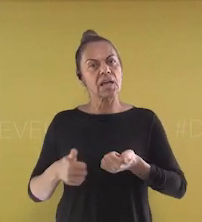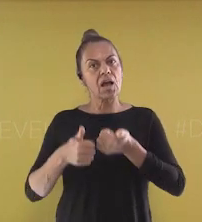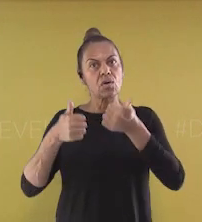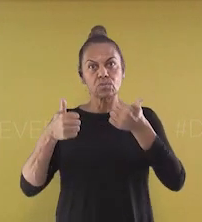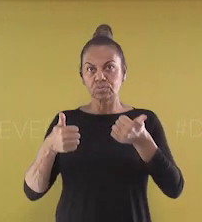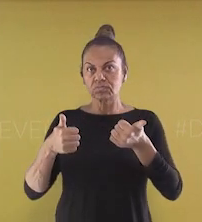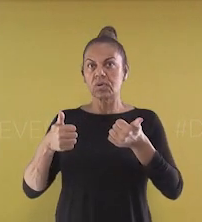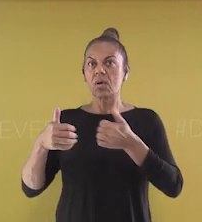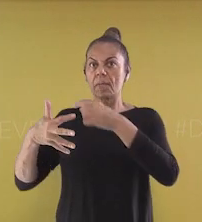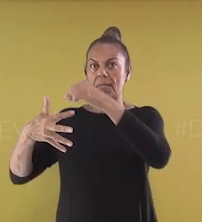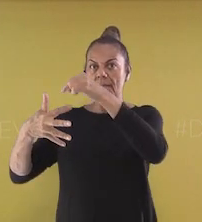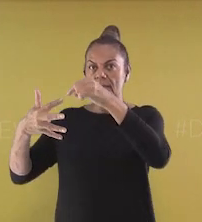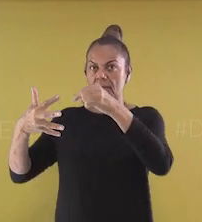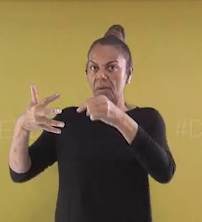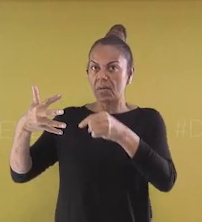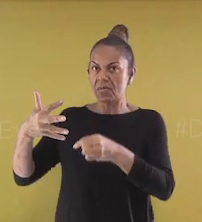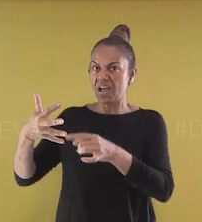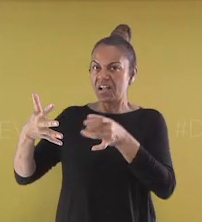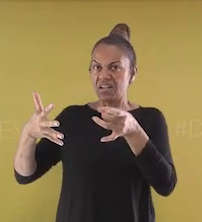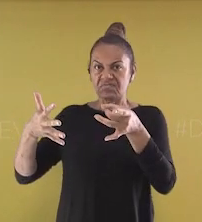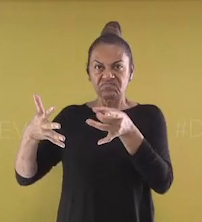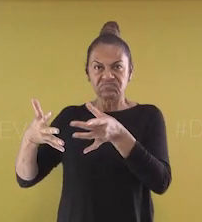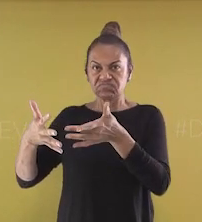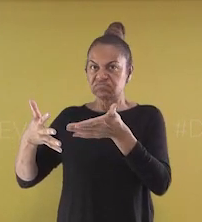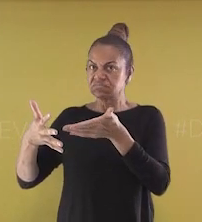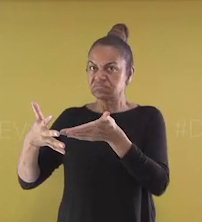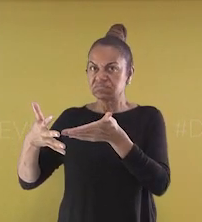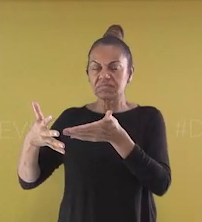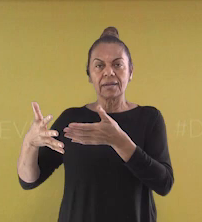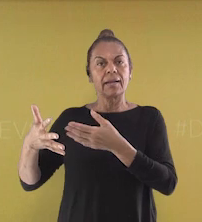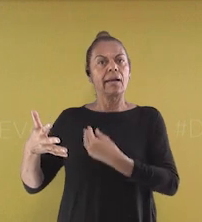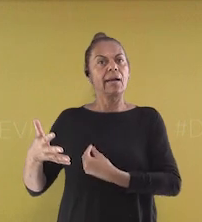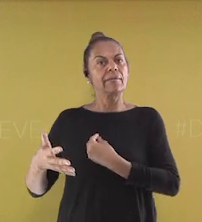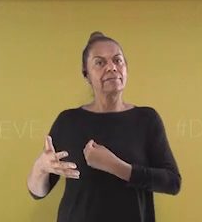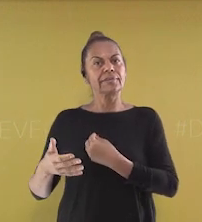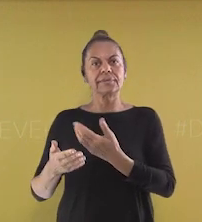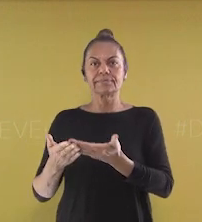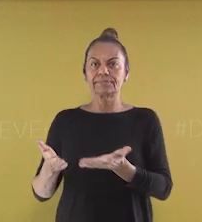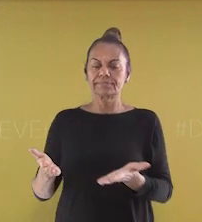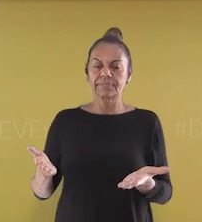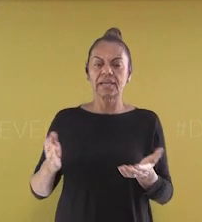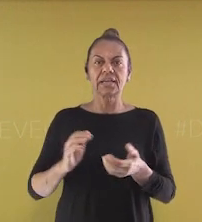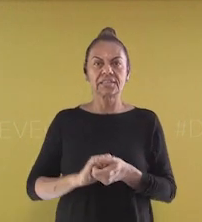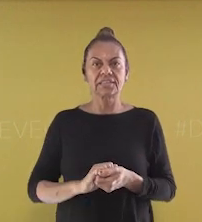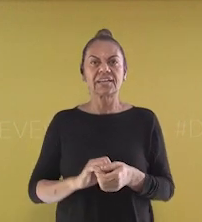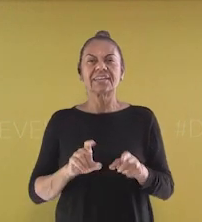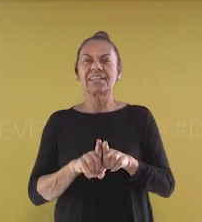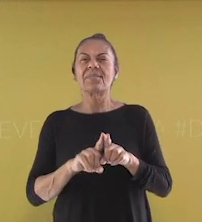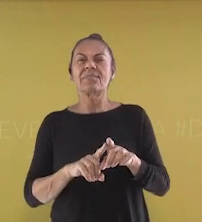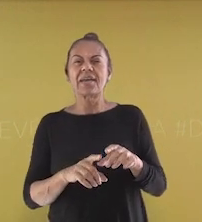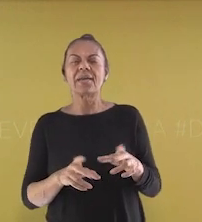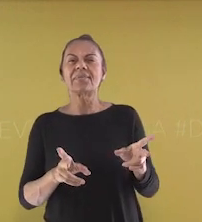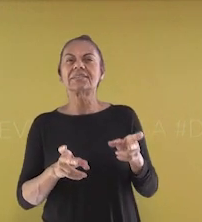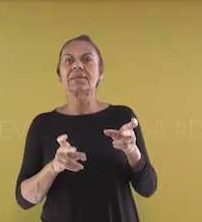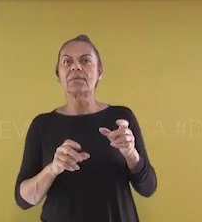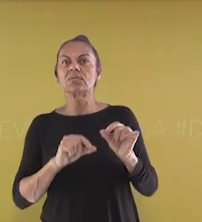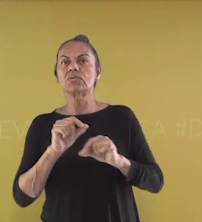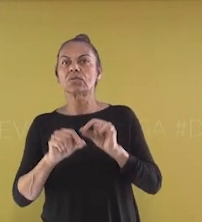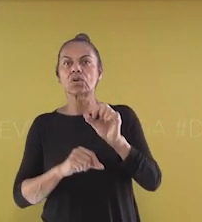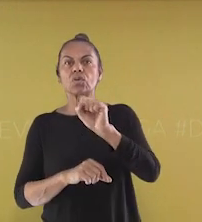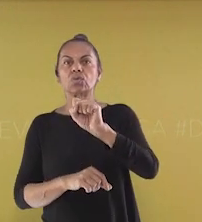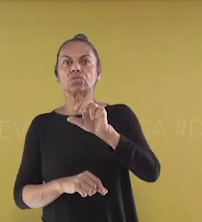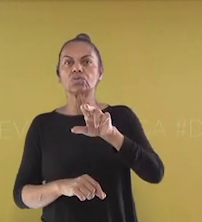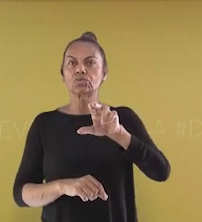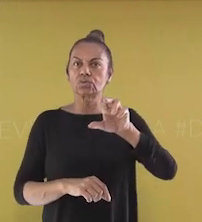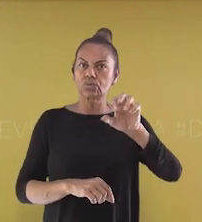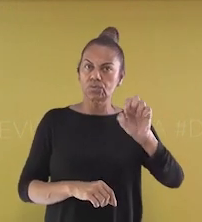às suas necessidades básicas. Por fim, conhecemos um pouco sobre o papel do SUS e das ONGs que ajudam